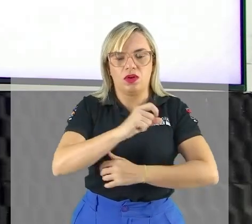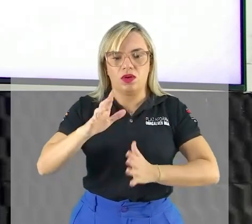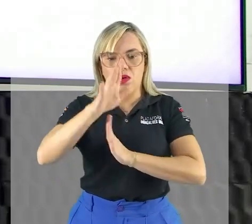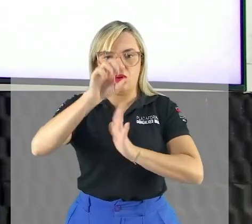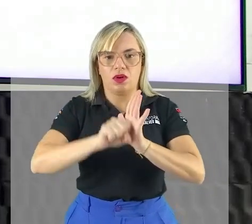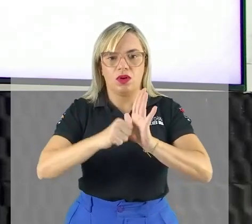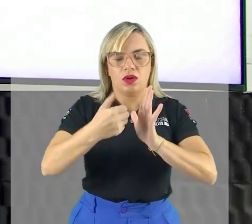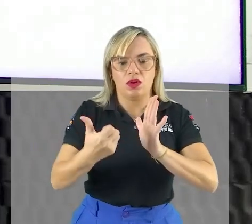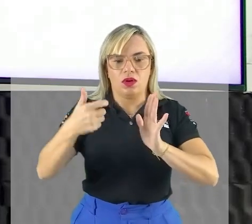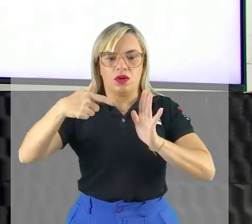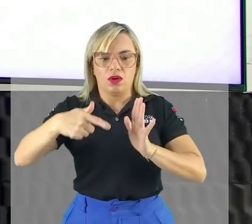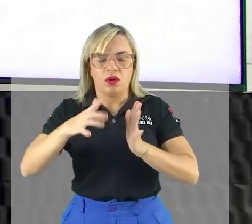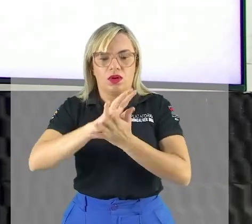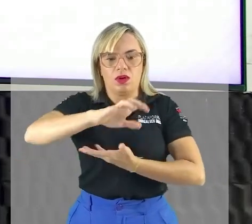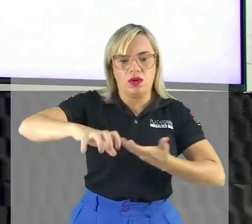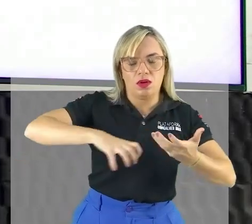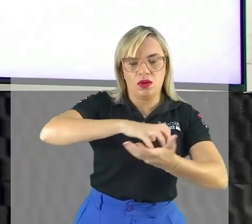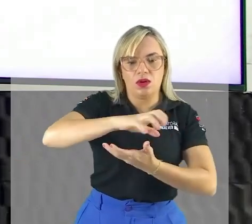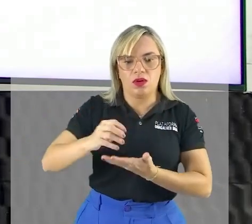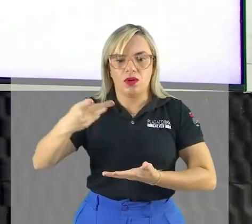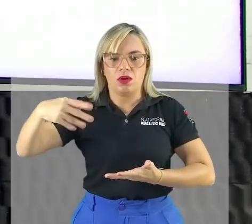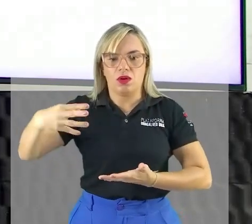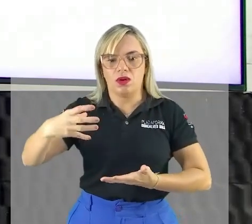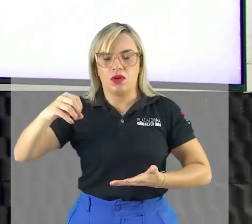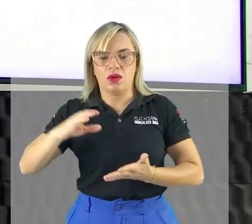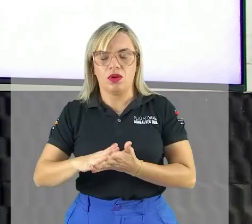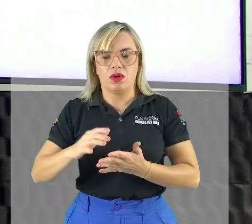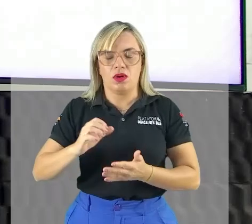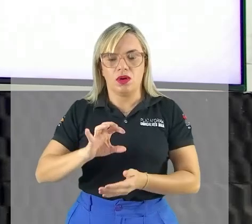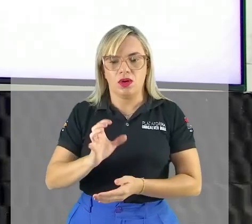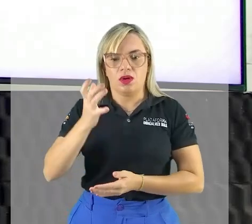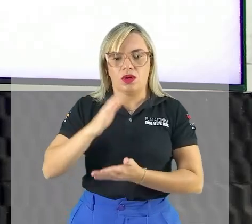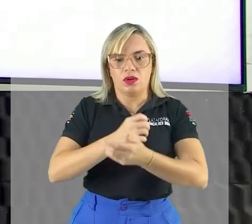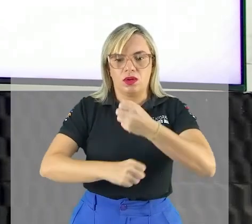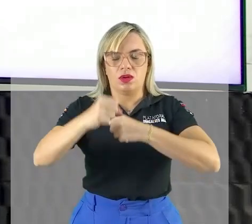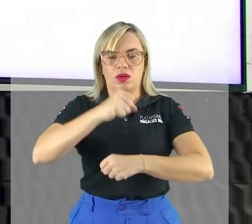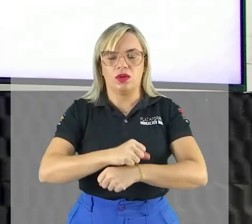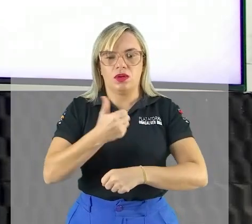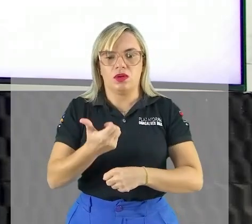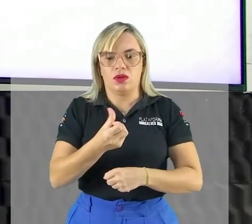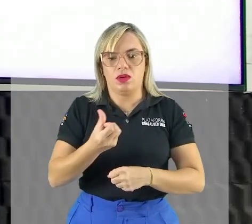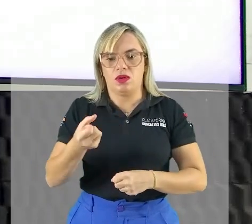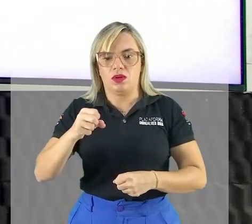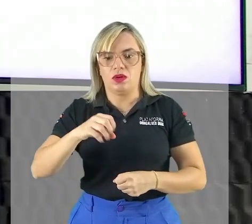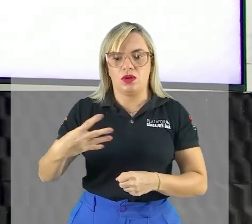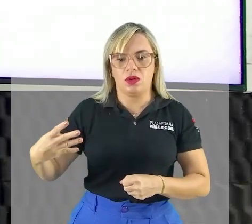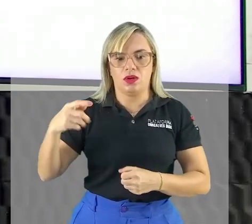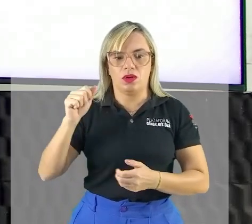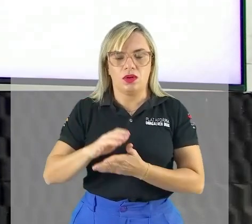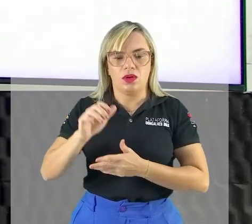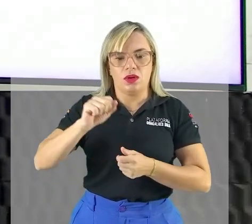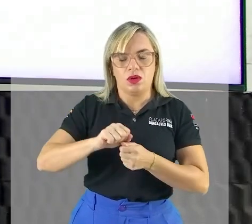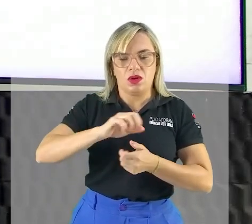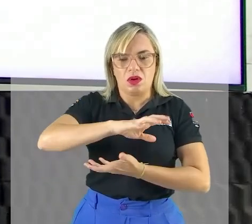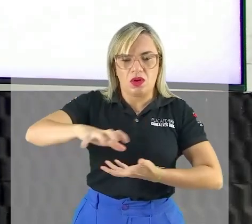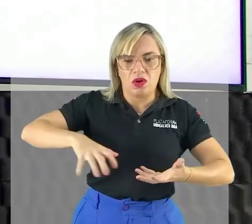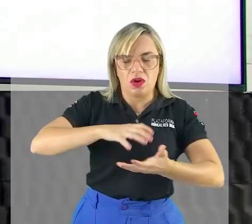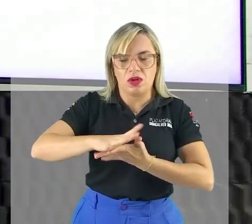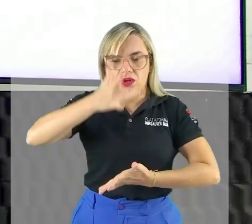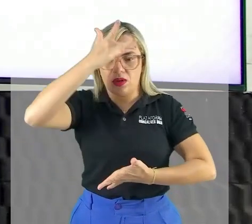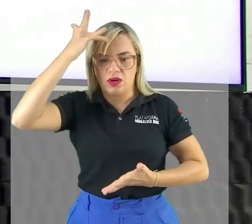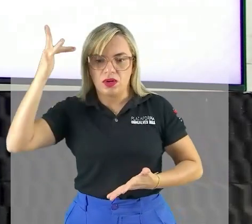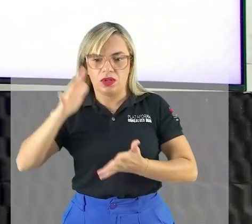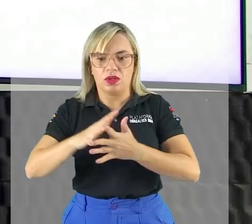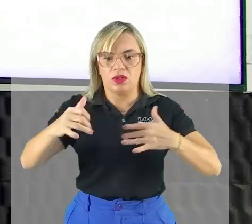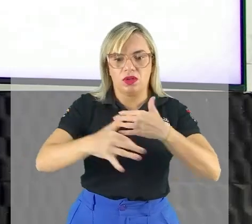X a revolta de BM ocorrida em 1684 foi um ato de rebeldia dos habitantes da cidade de São luí